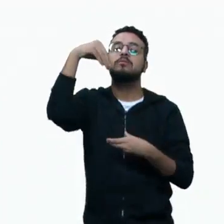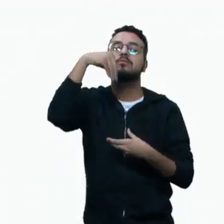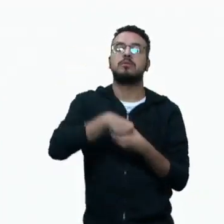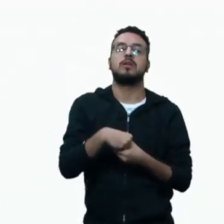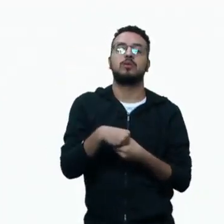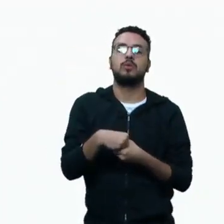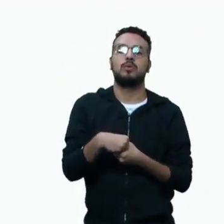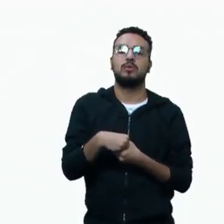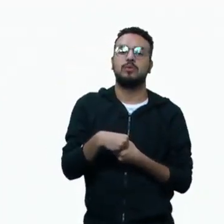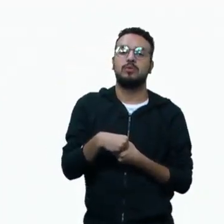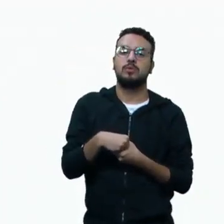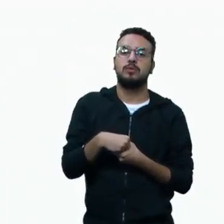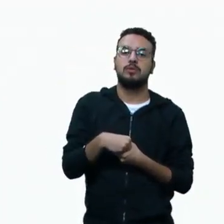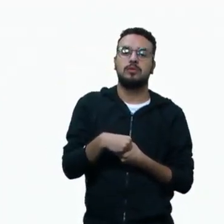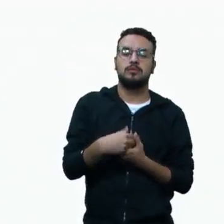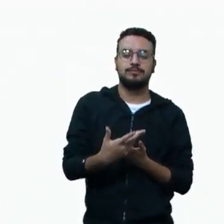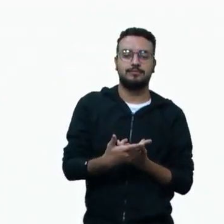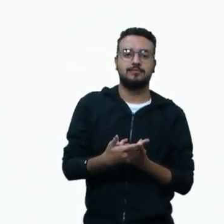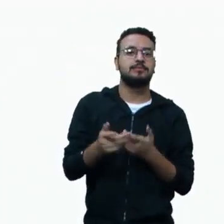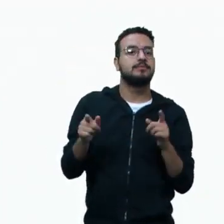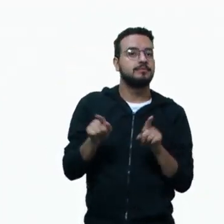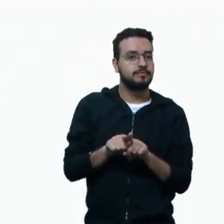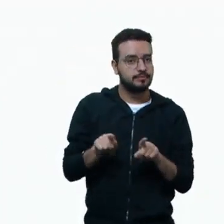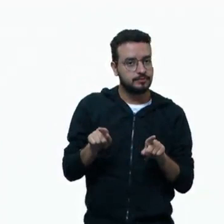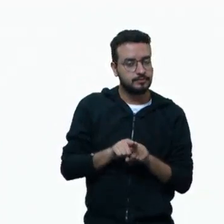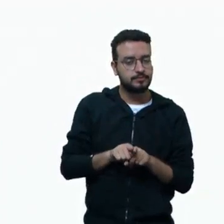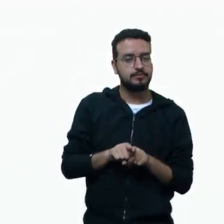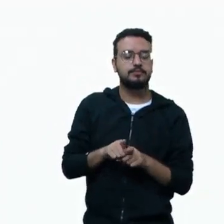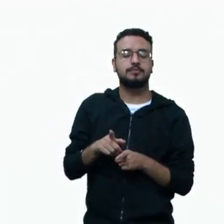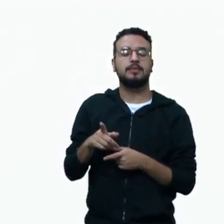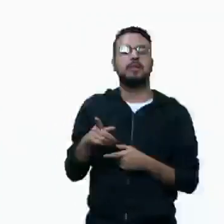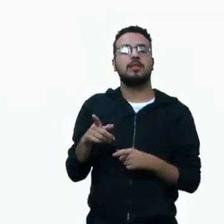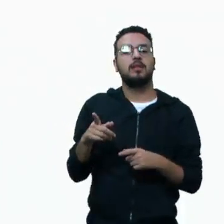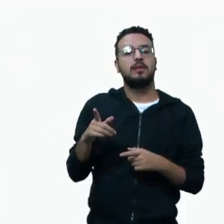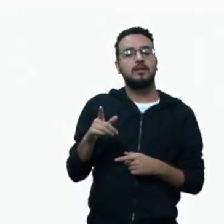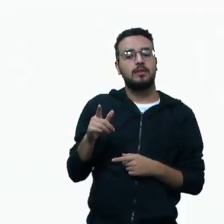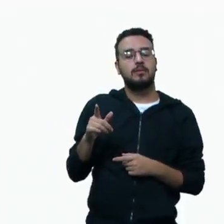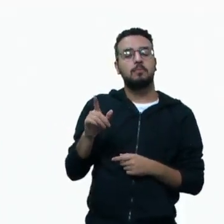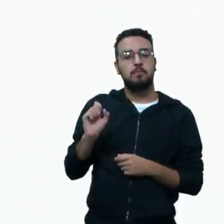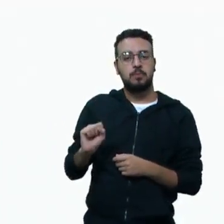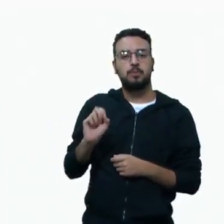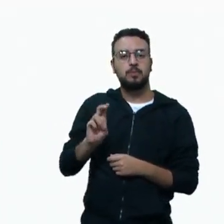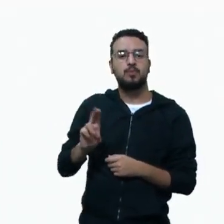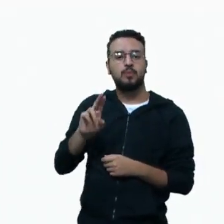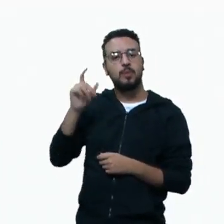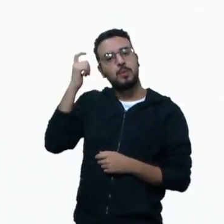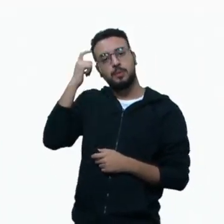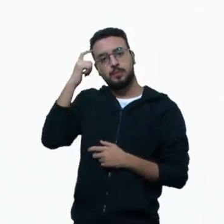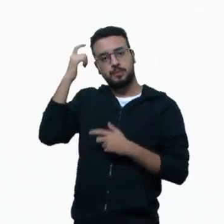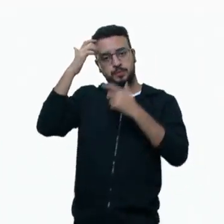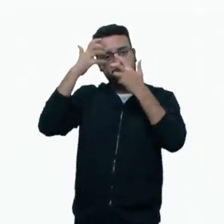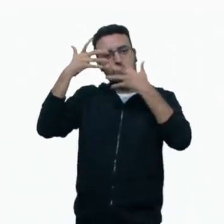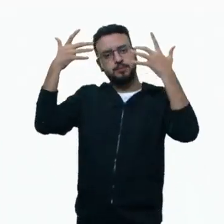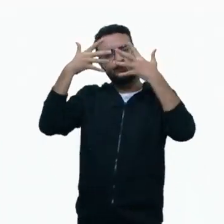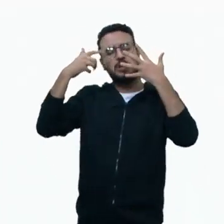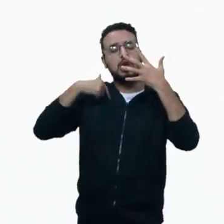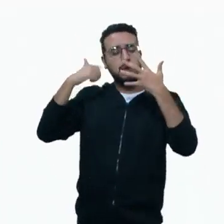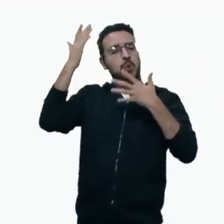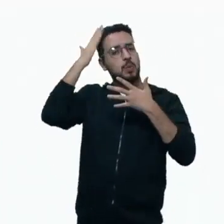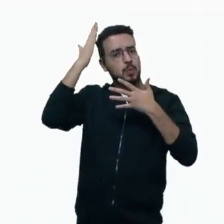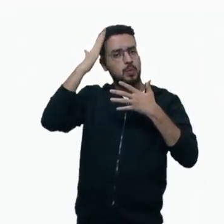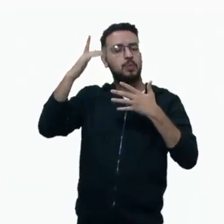pensamento serve para o sistema nervoso também. Eu sei que existe esse sistema, mas do que ele é composto? O que eu